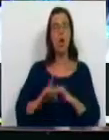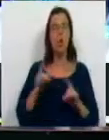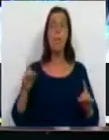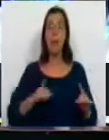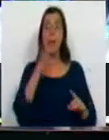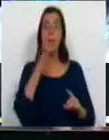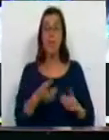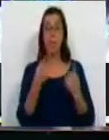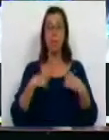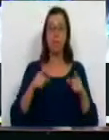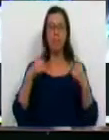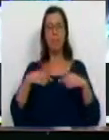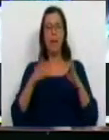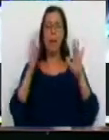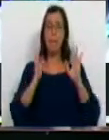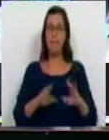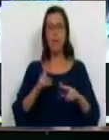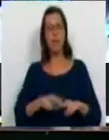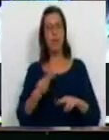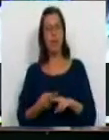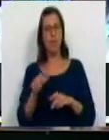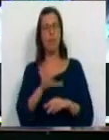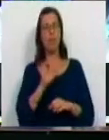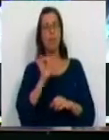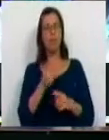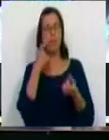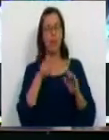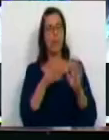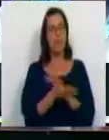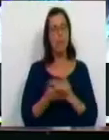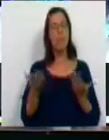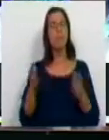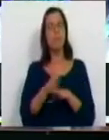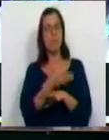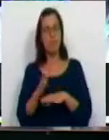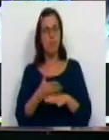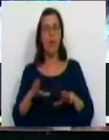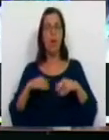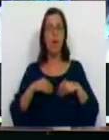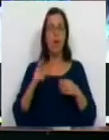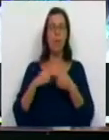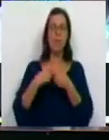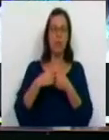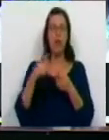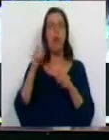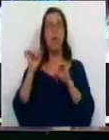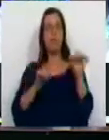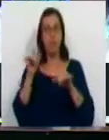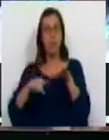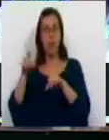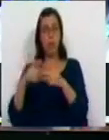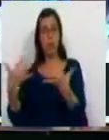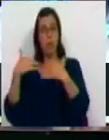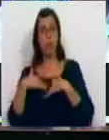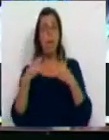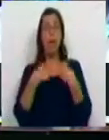reiteram a cada reunião que é preciso reforçar os mecanismos de recolocação e a divisão do acolhimento dos Estados-membros a refugiados. Mas também